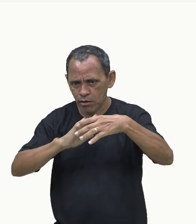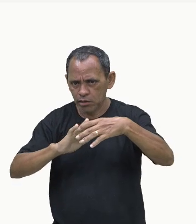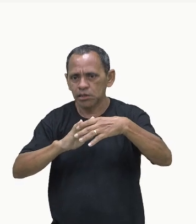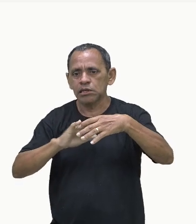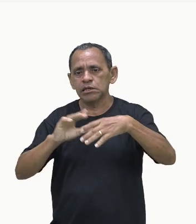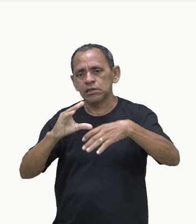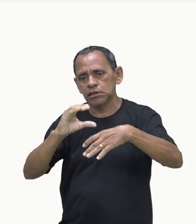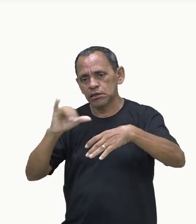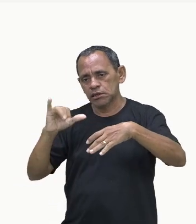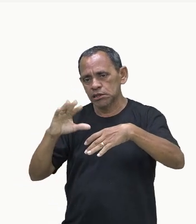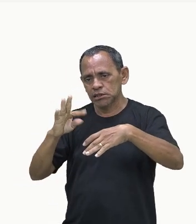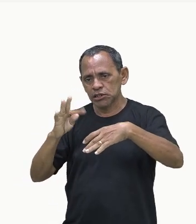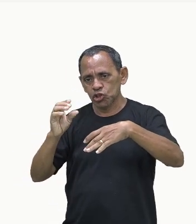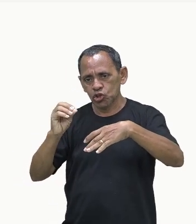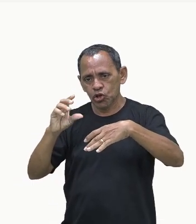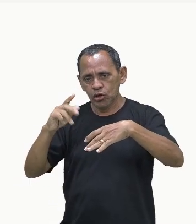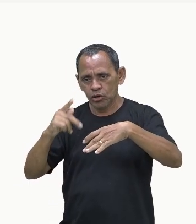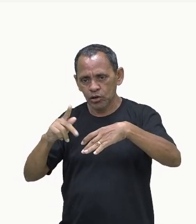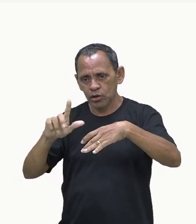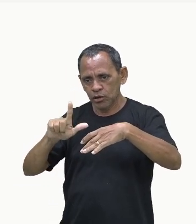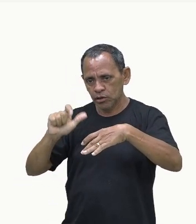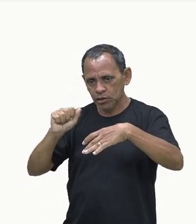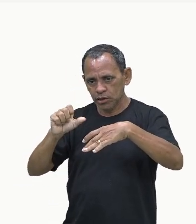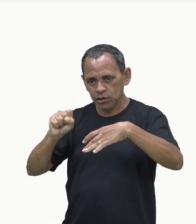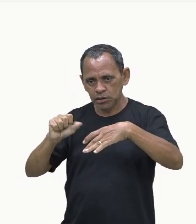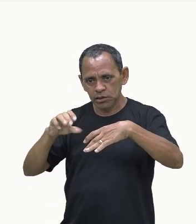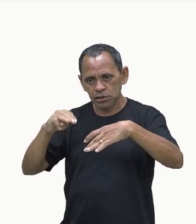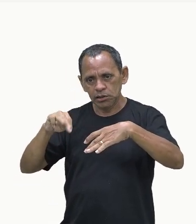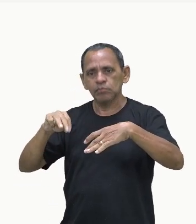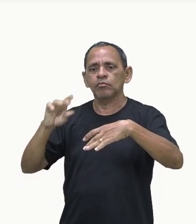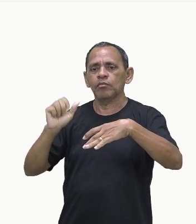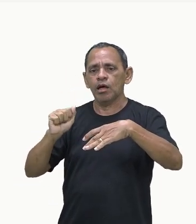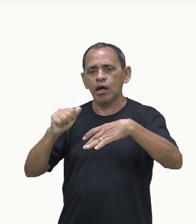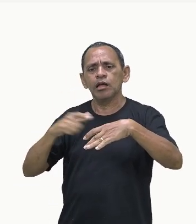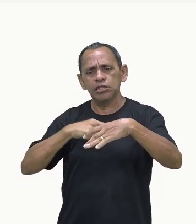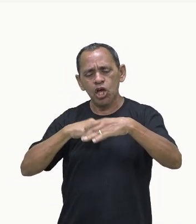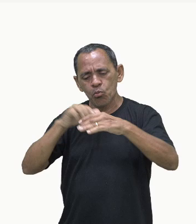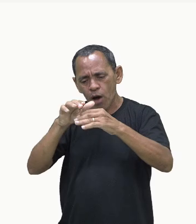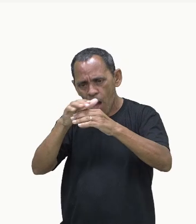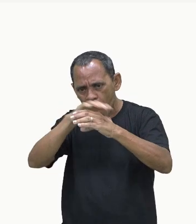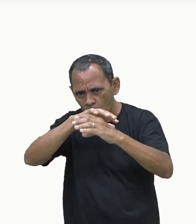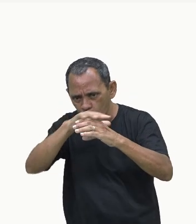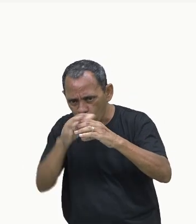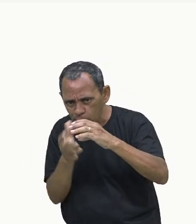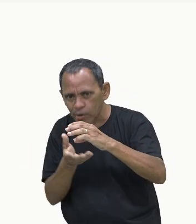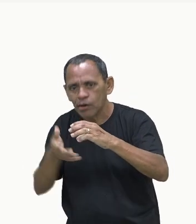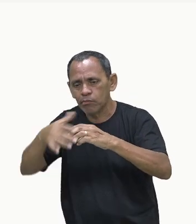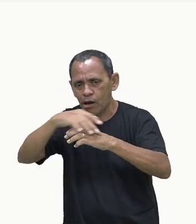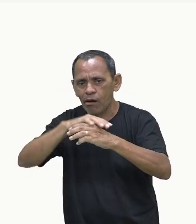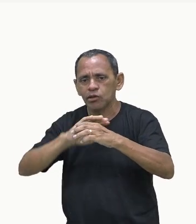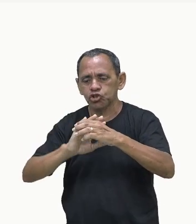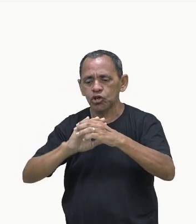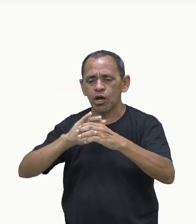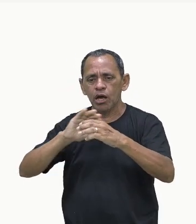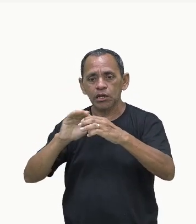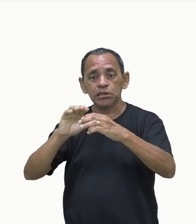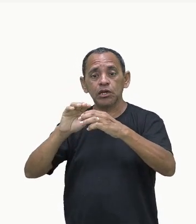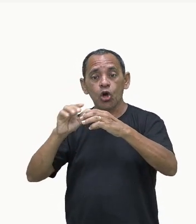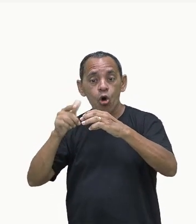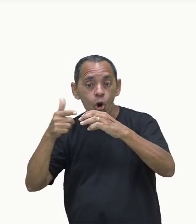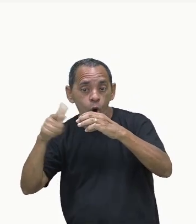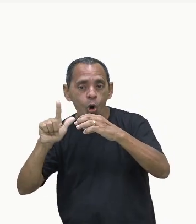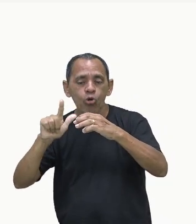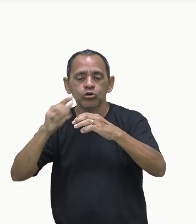nós temos uma bicamada fosfolipídica, ó, uma primeira parte aqui e uma